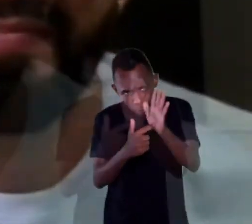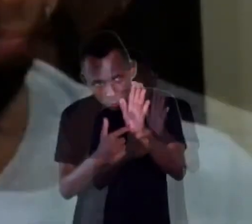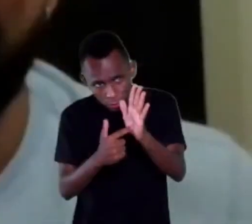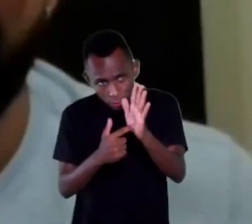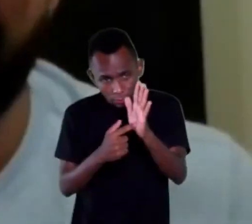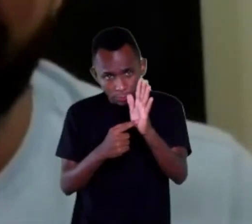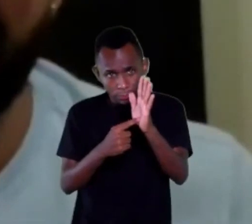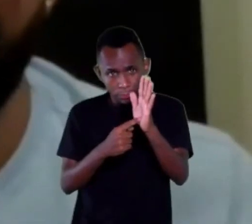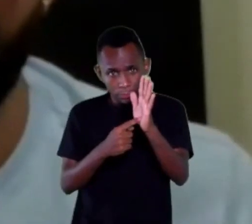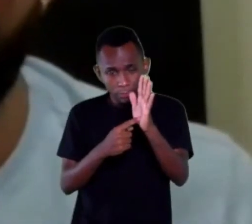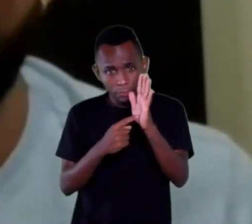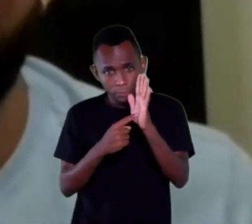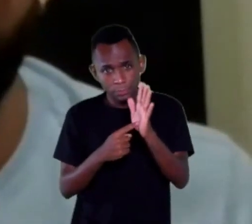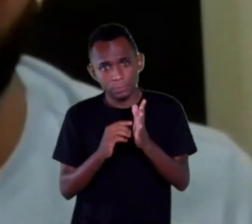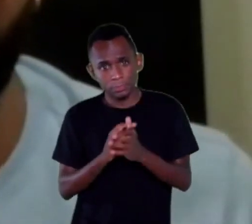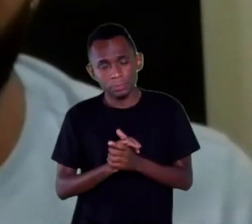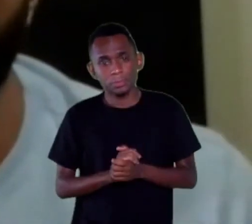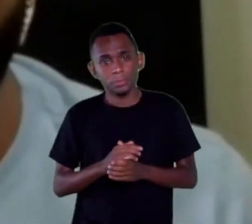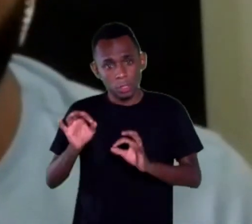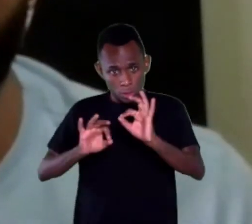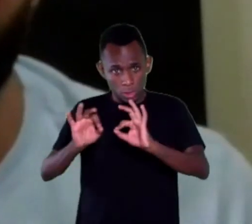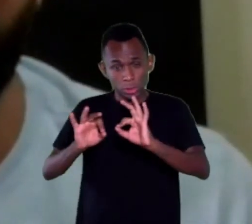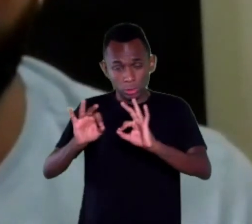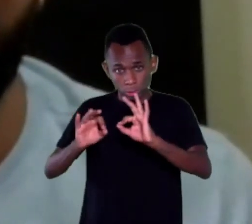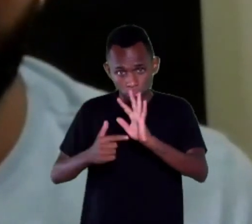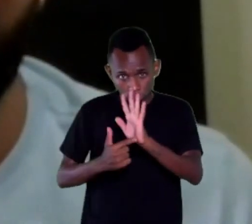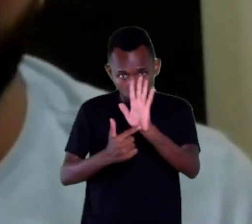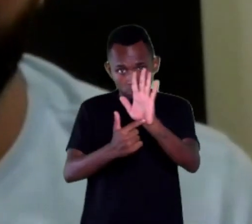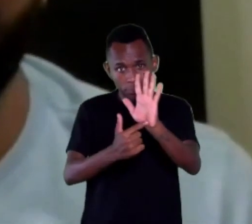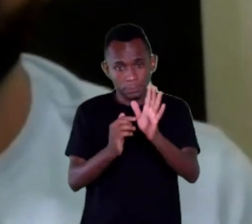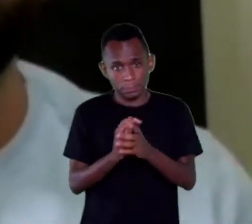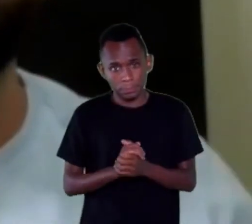Guilherme está trabalhando com a gente aqui na transmissão da live.